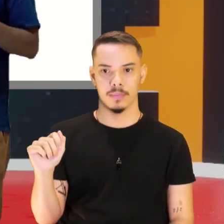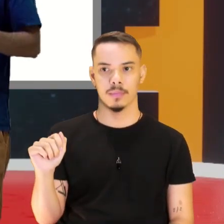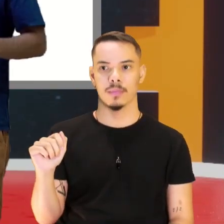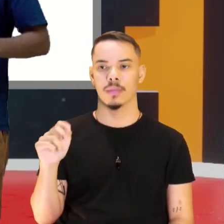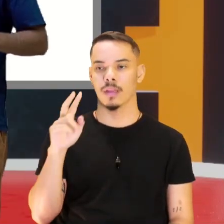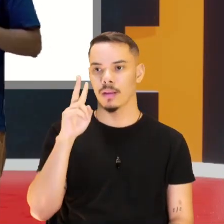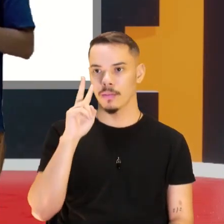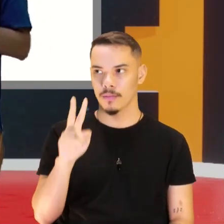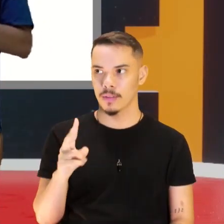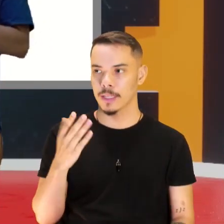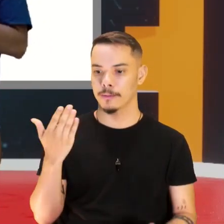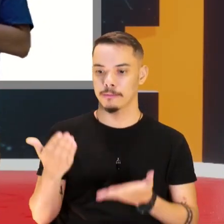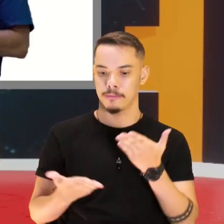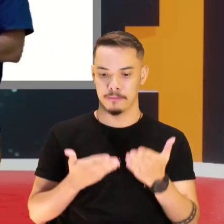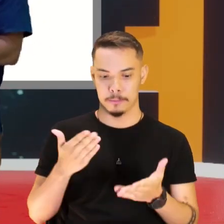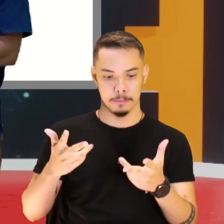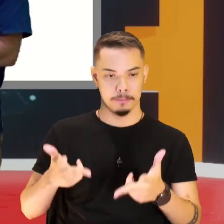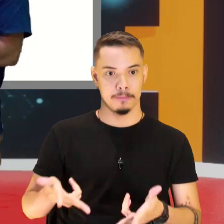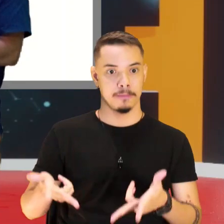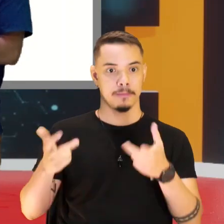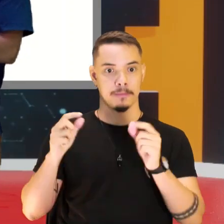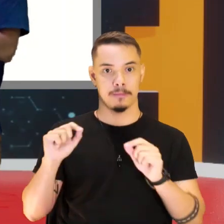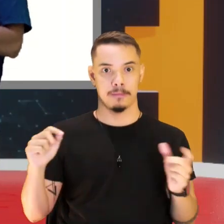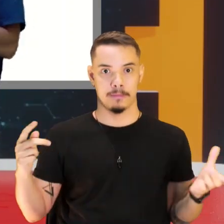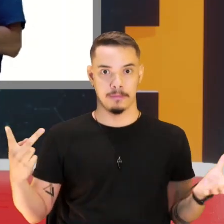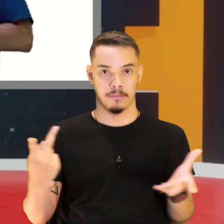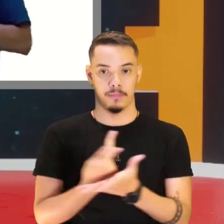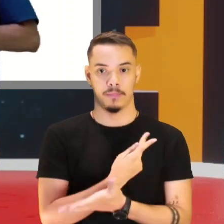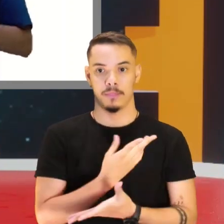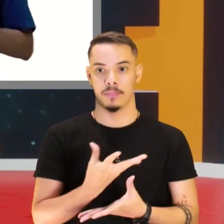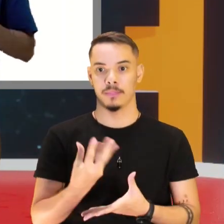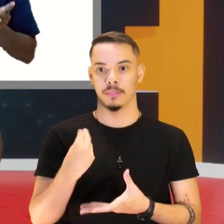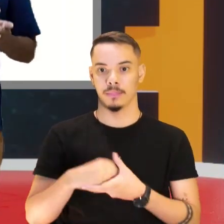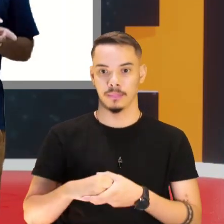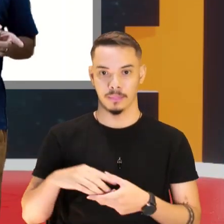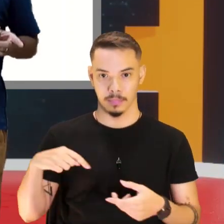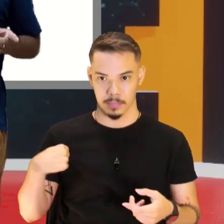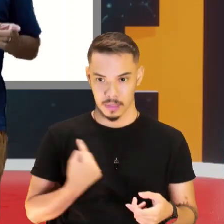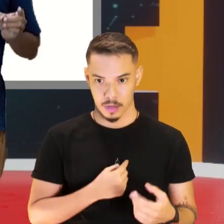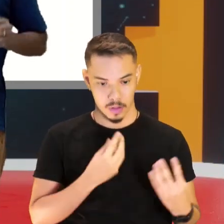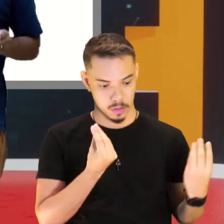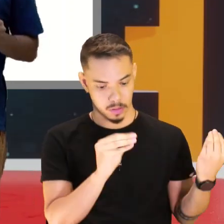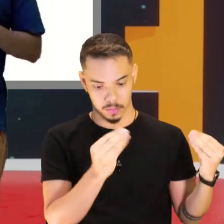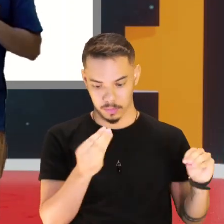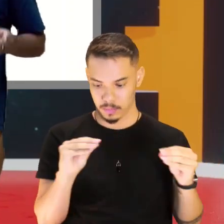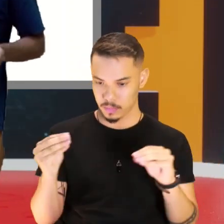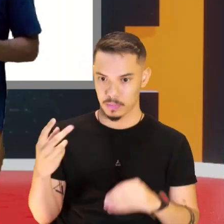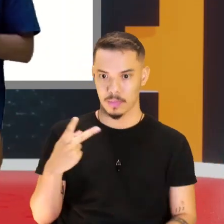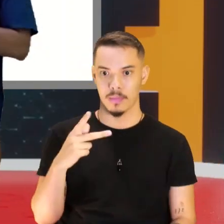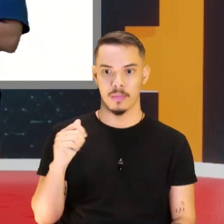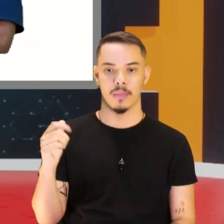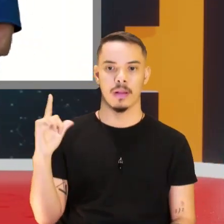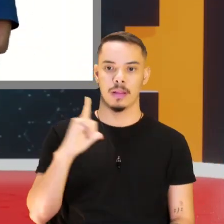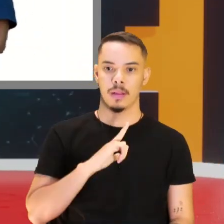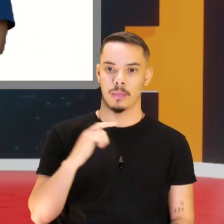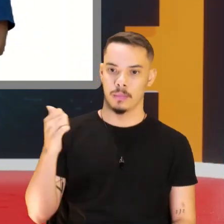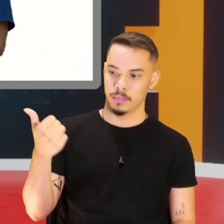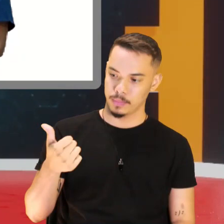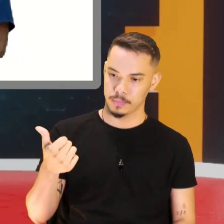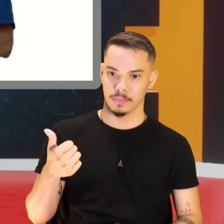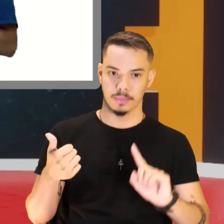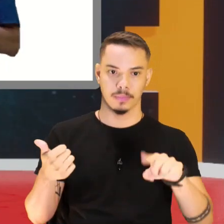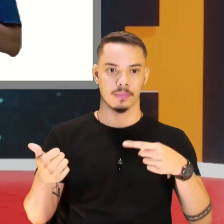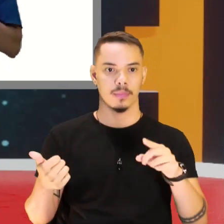lá a aplicação, percebemos o que aconteceu na aplicação, nós montamos PA tendo o primeiro termo e a